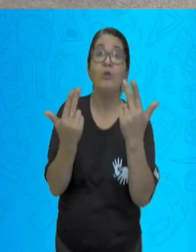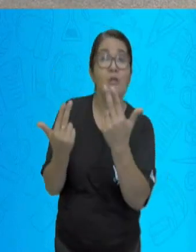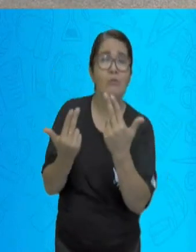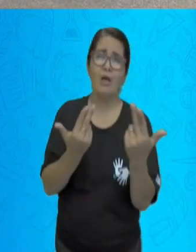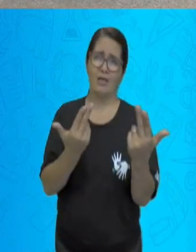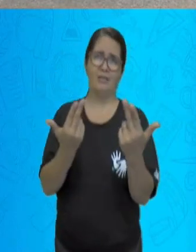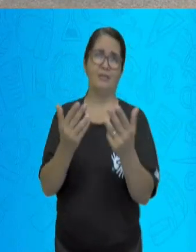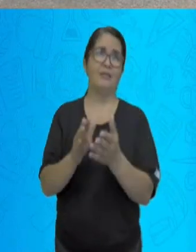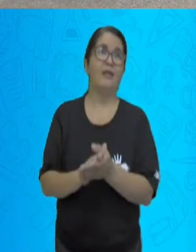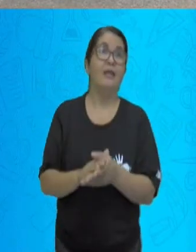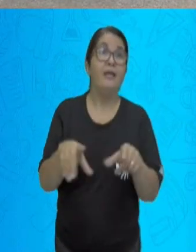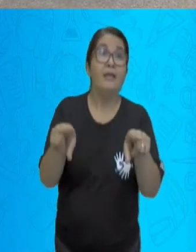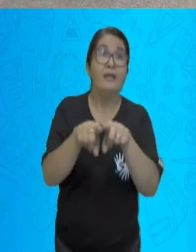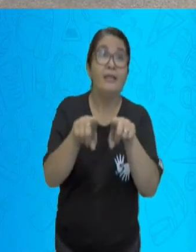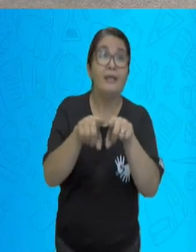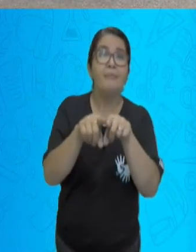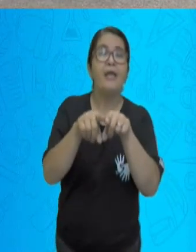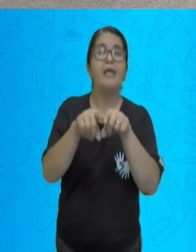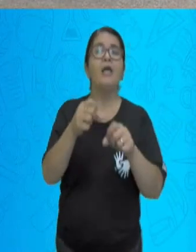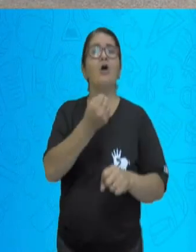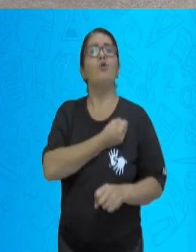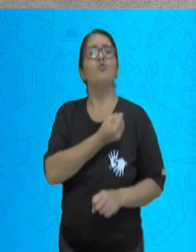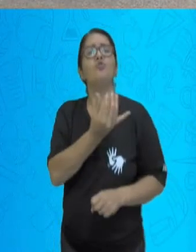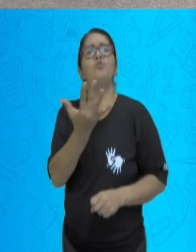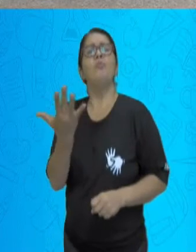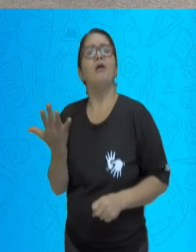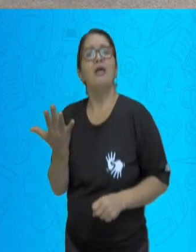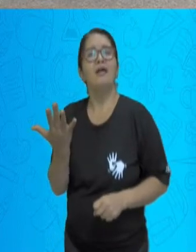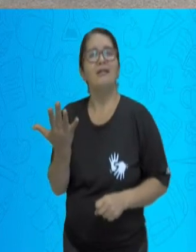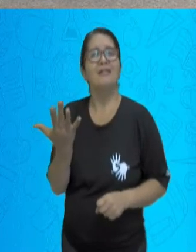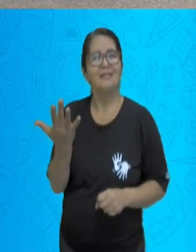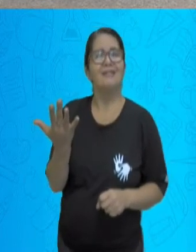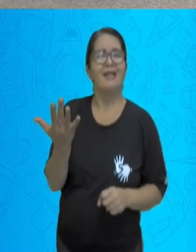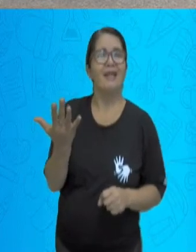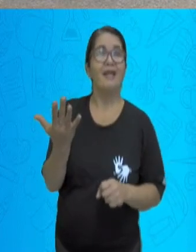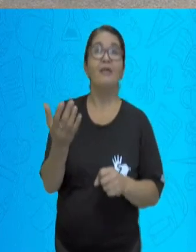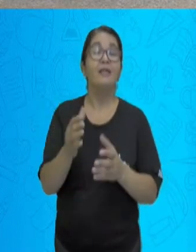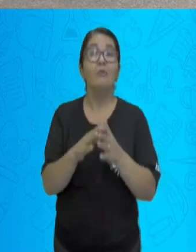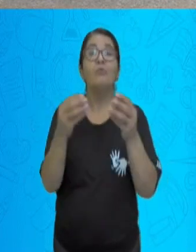plural. Temos o exemplo, observem, gato, gatos.